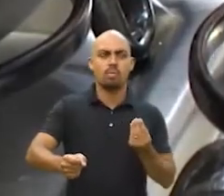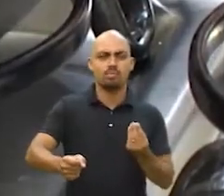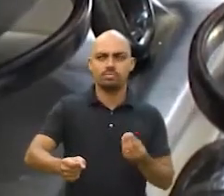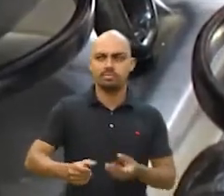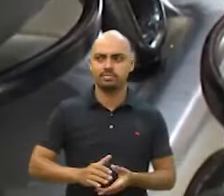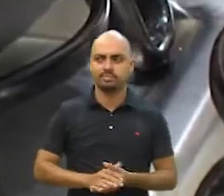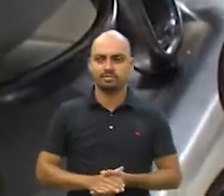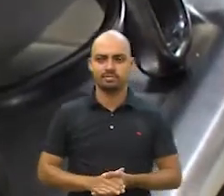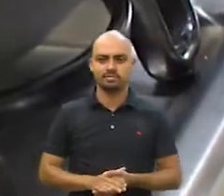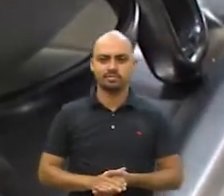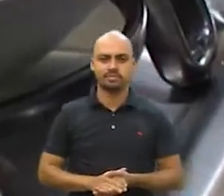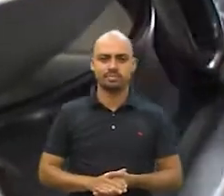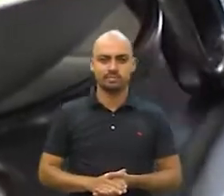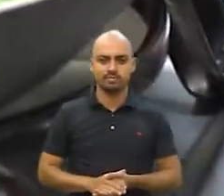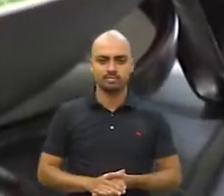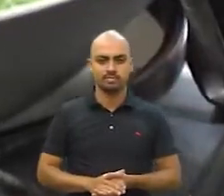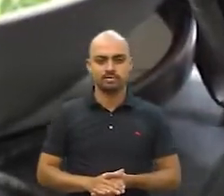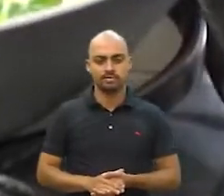Michel.